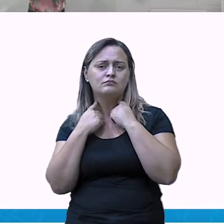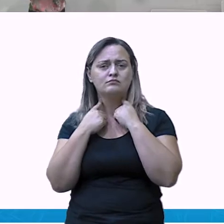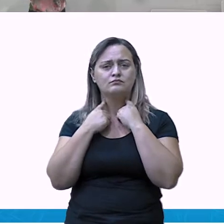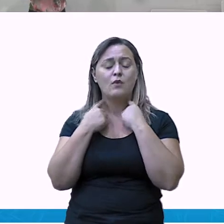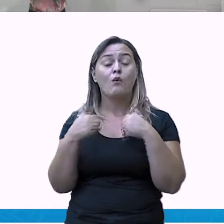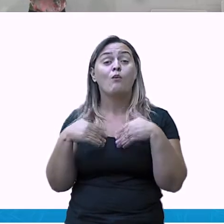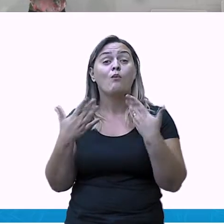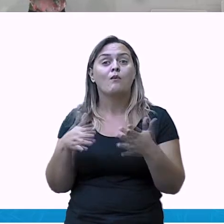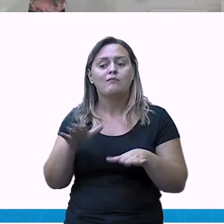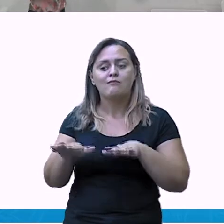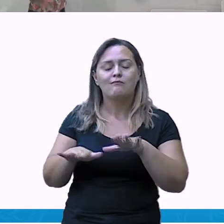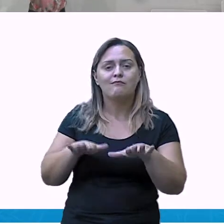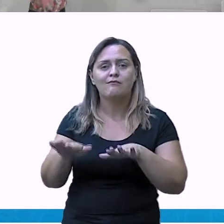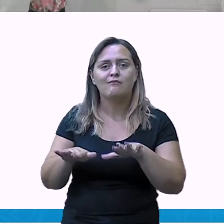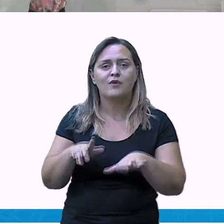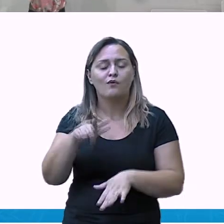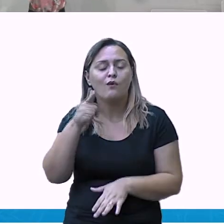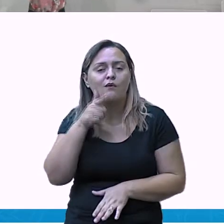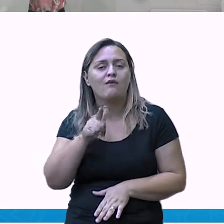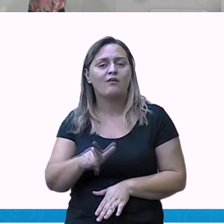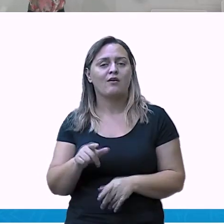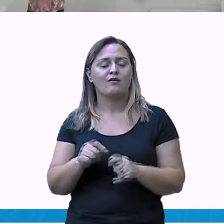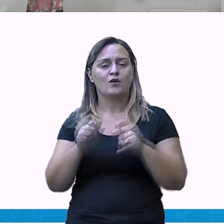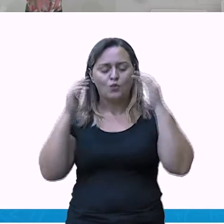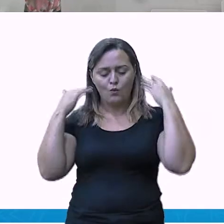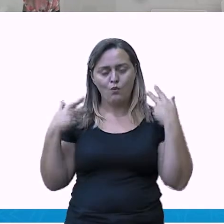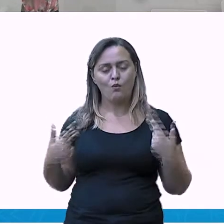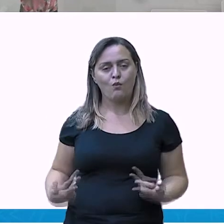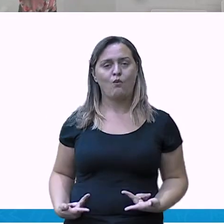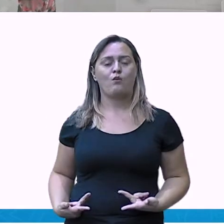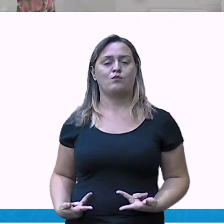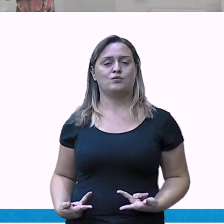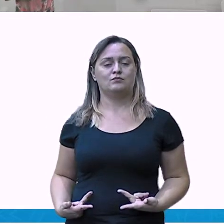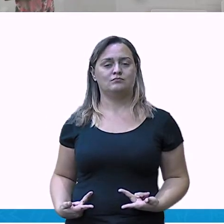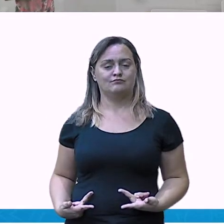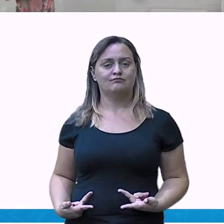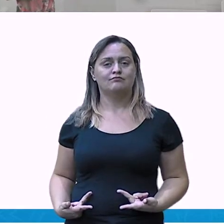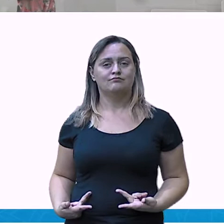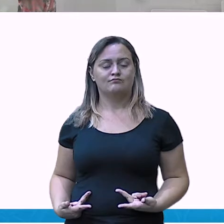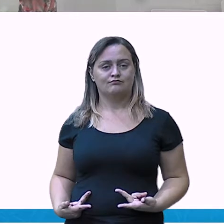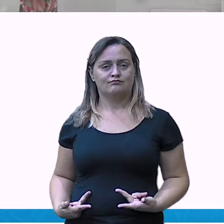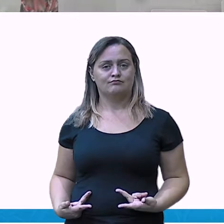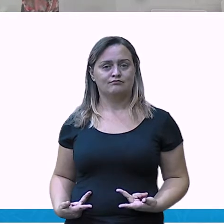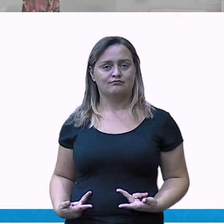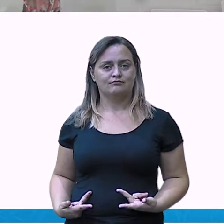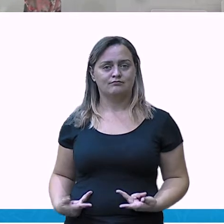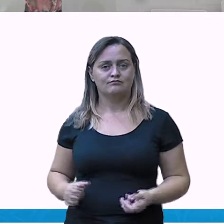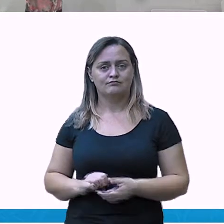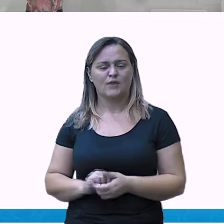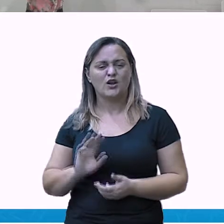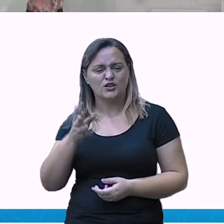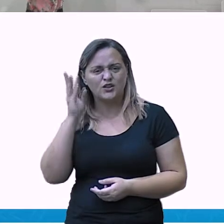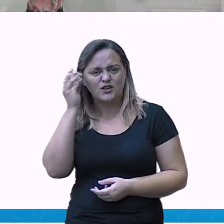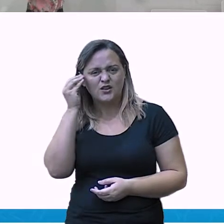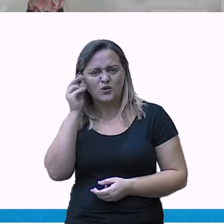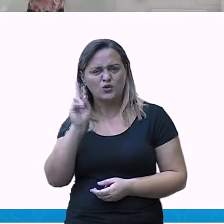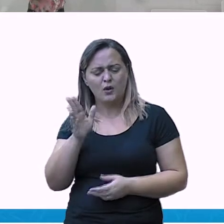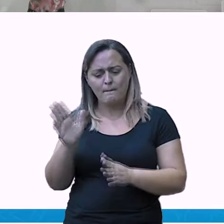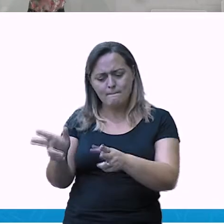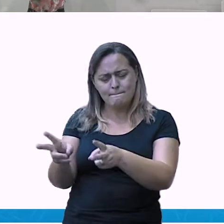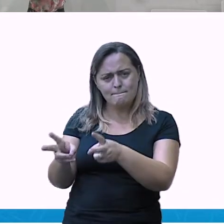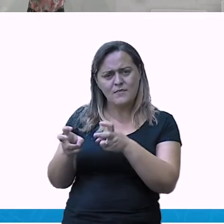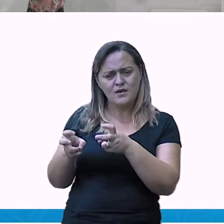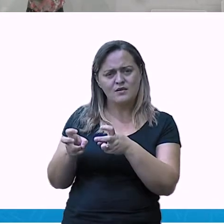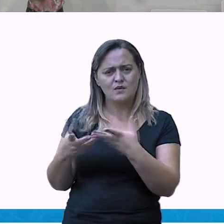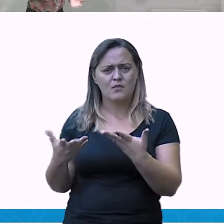sua perna, o quanto você consegue alongar, o quanto você consegue dobrar os seus dedos,